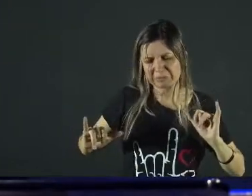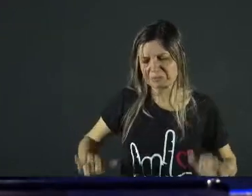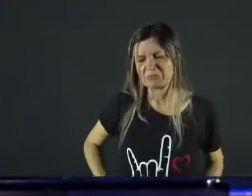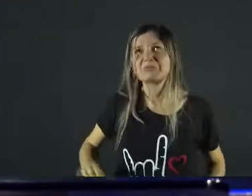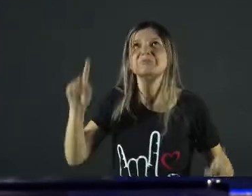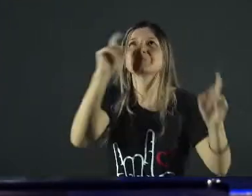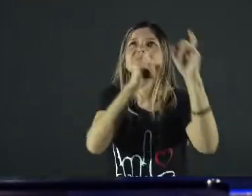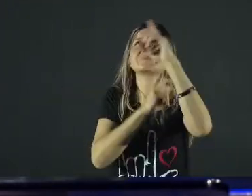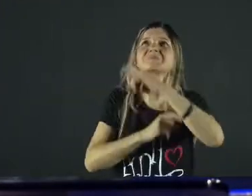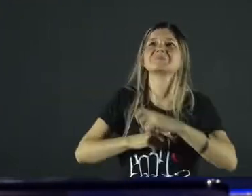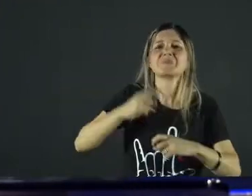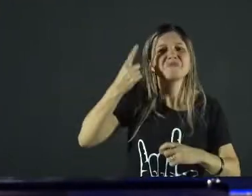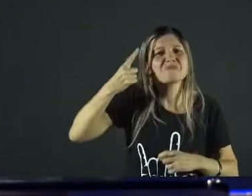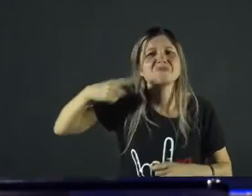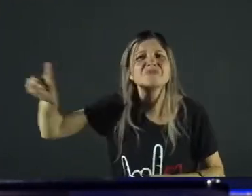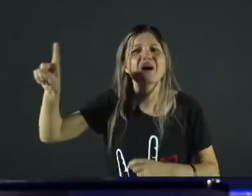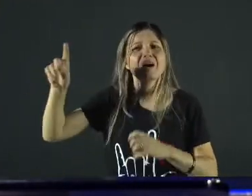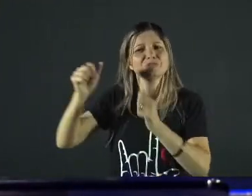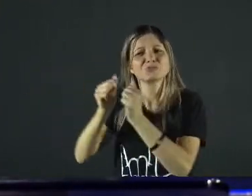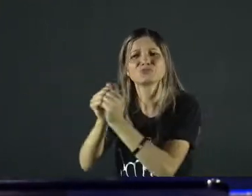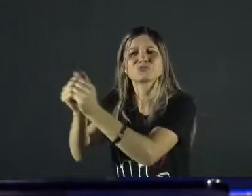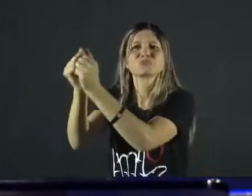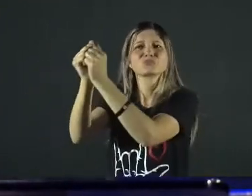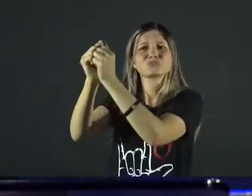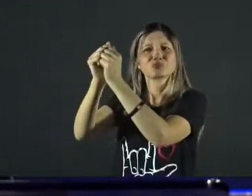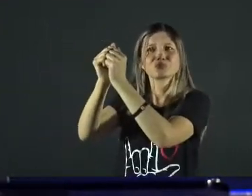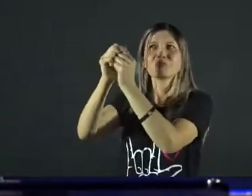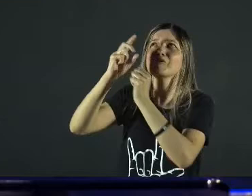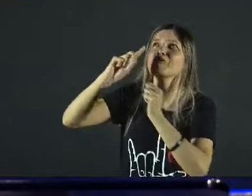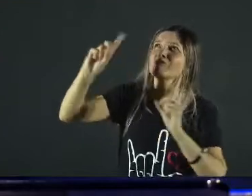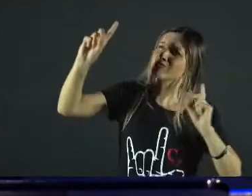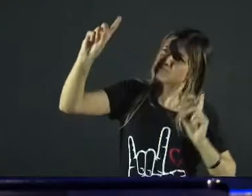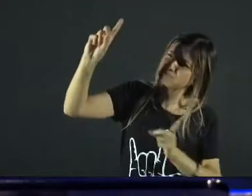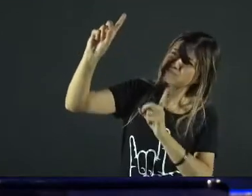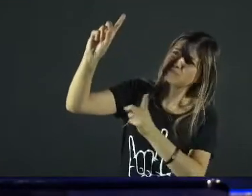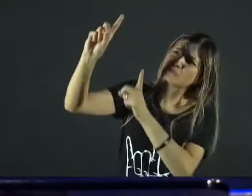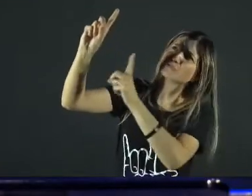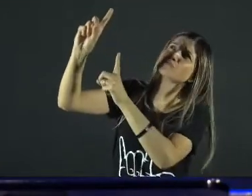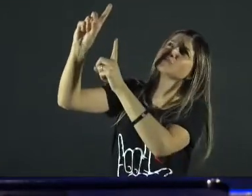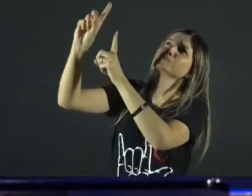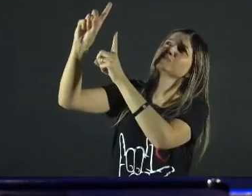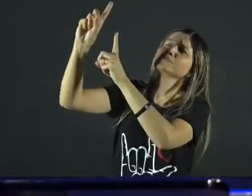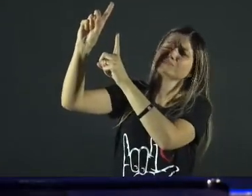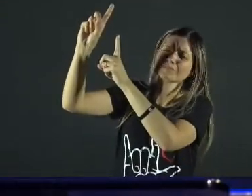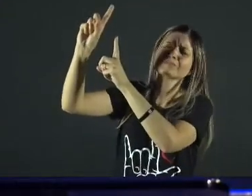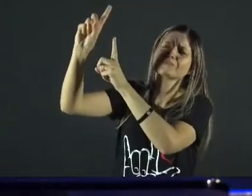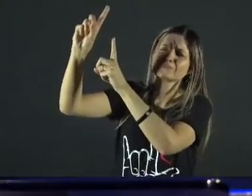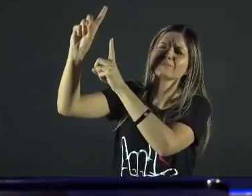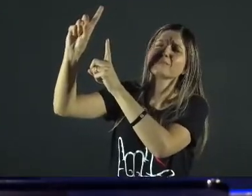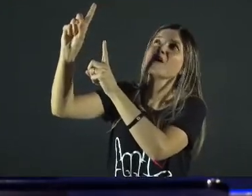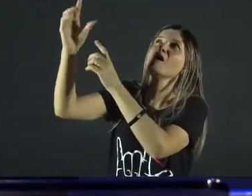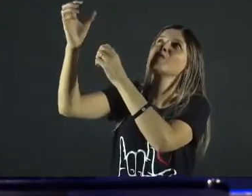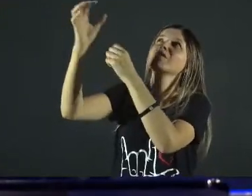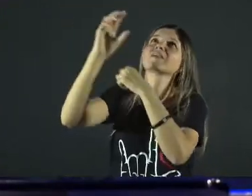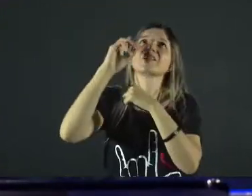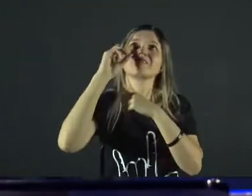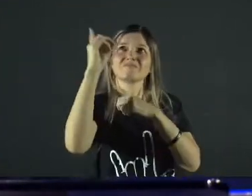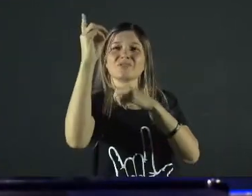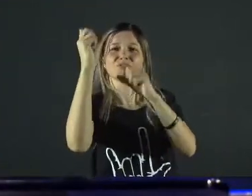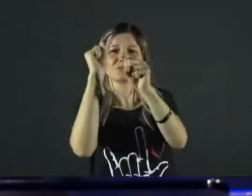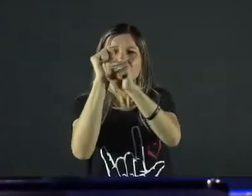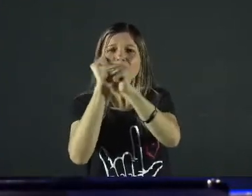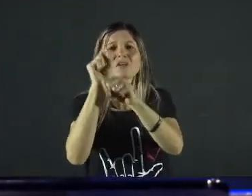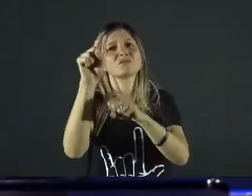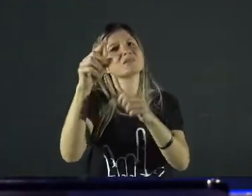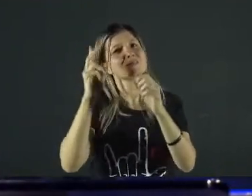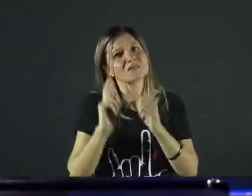corra para os braços do pai, vá ao encontro dele, ele vai estar lá te esperando.